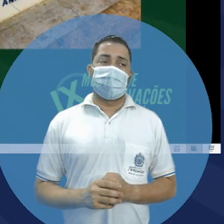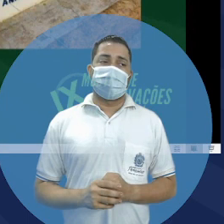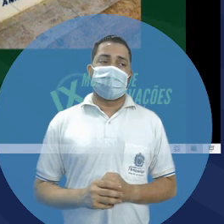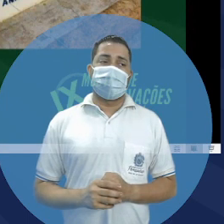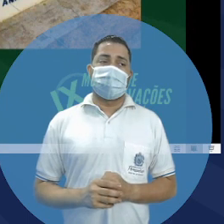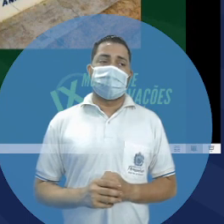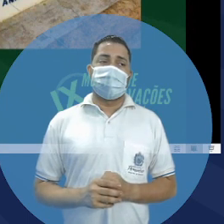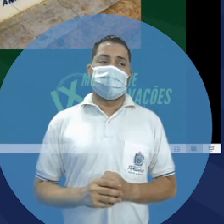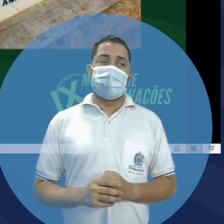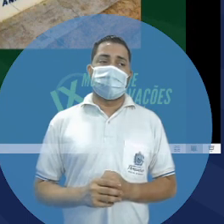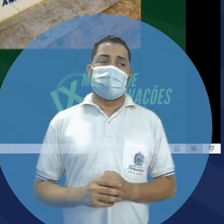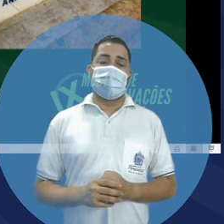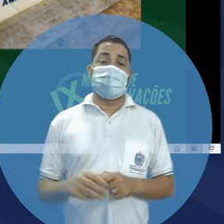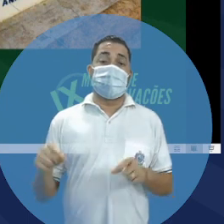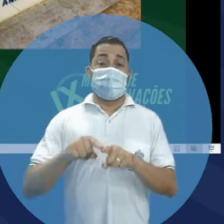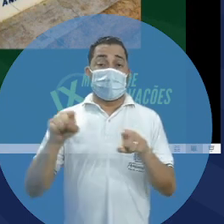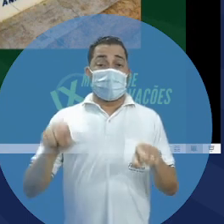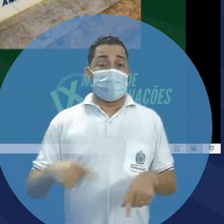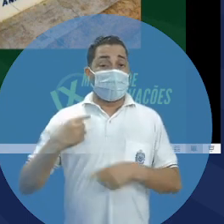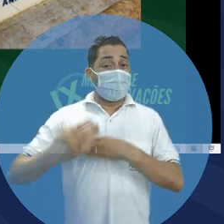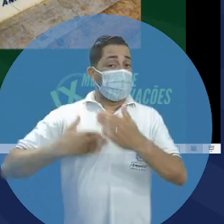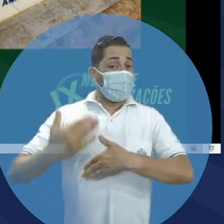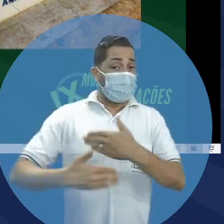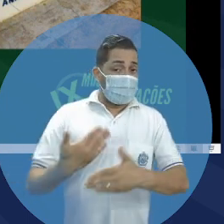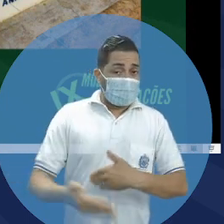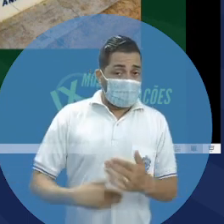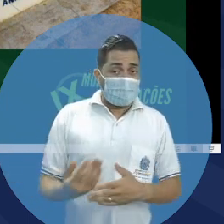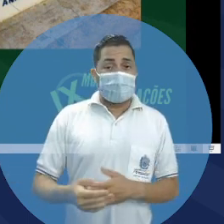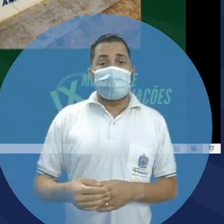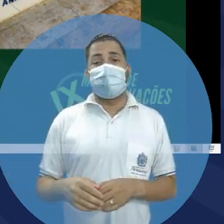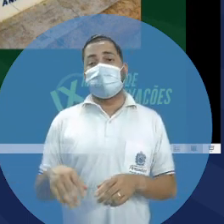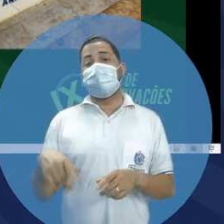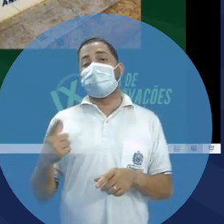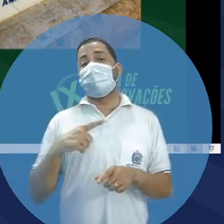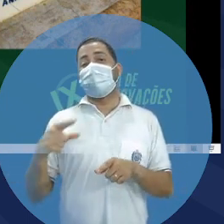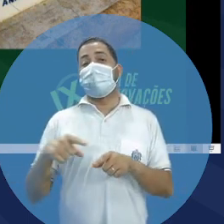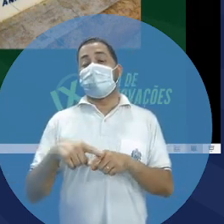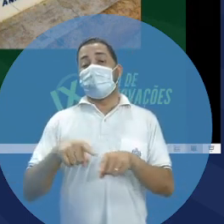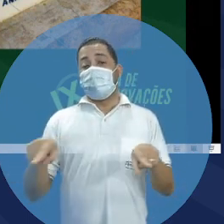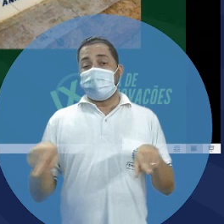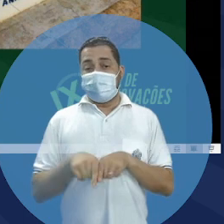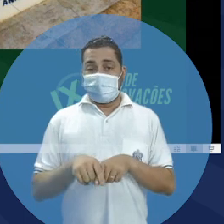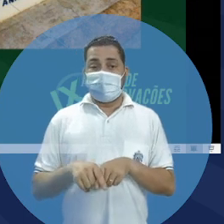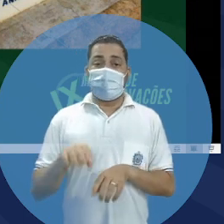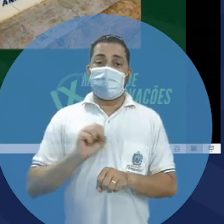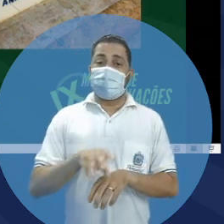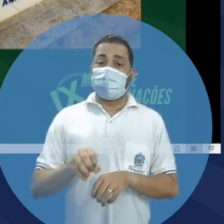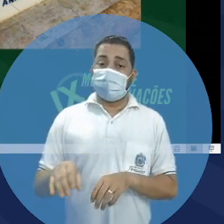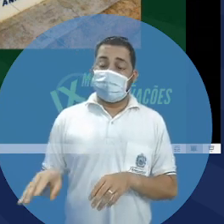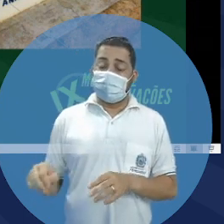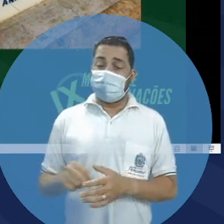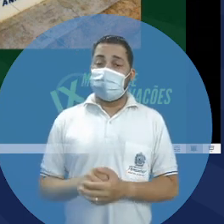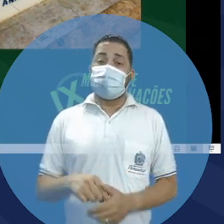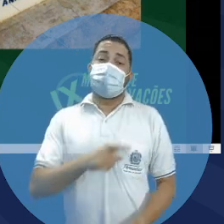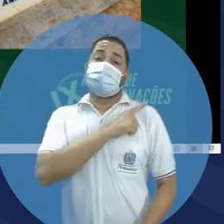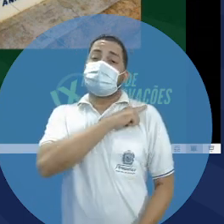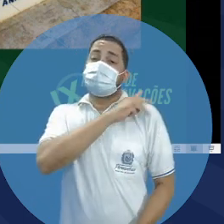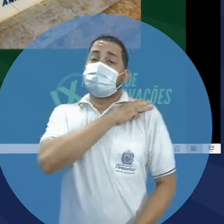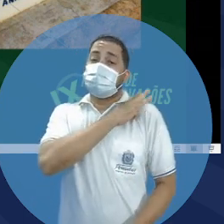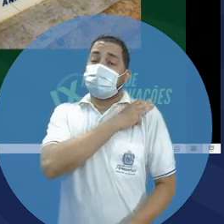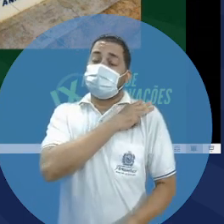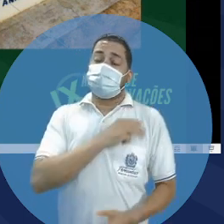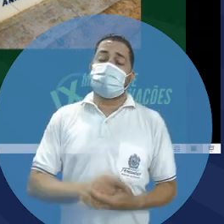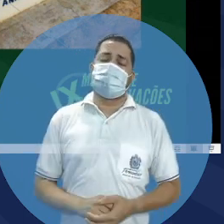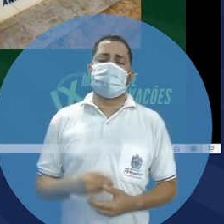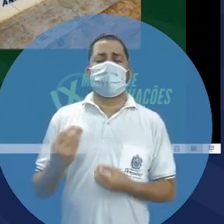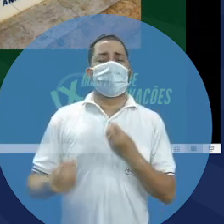O projeto ele é desenvolvido a partir das turmas do ensino médio da escola, primeiro, segundo, terceiro, bem